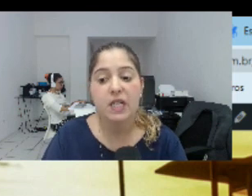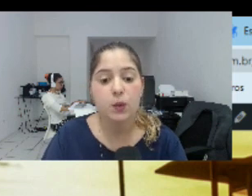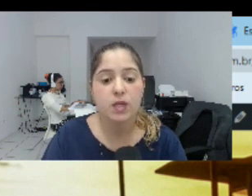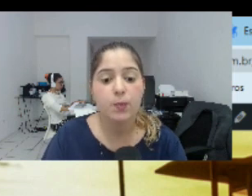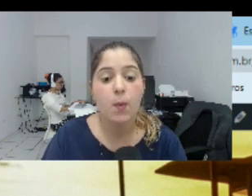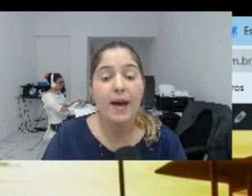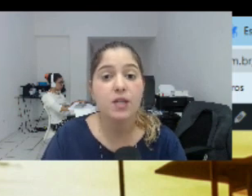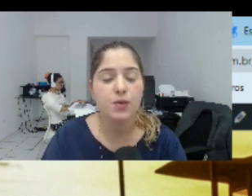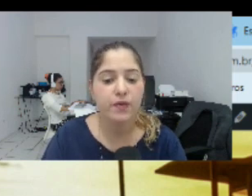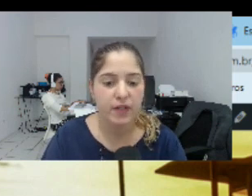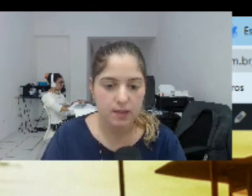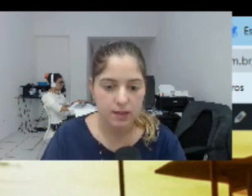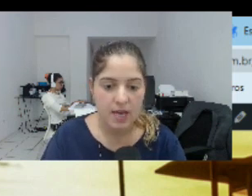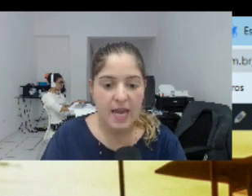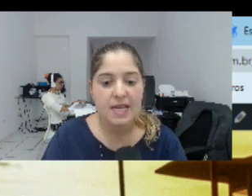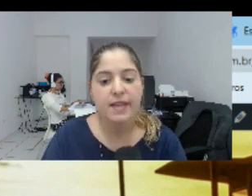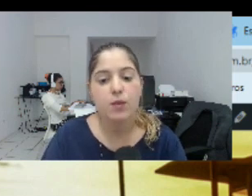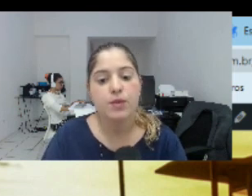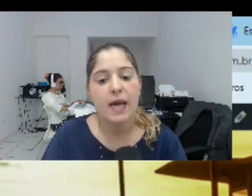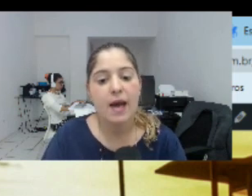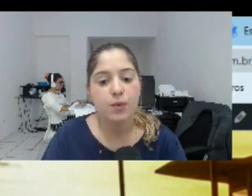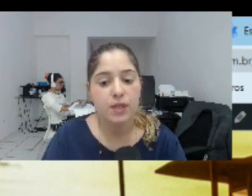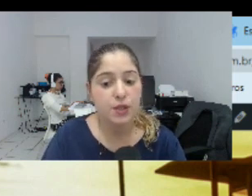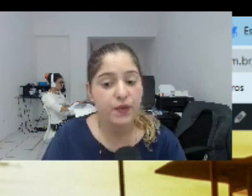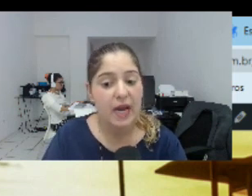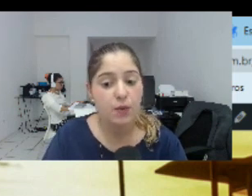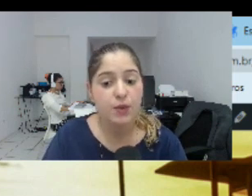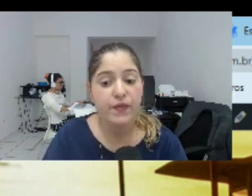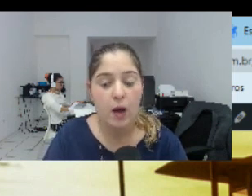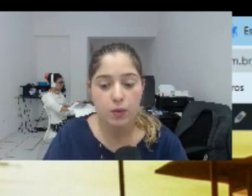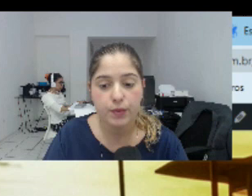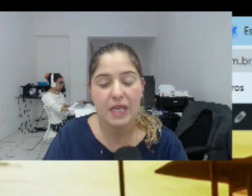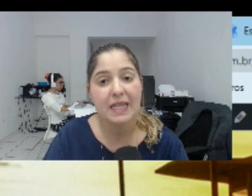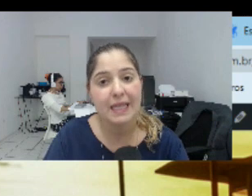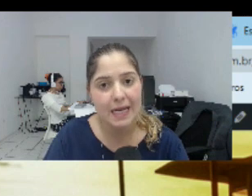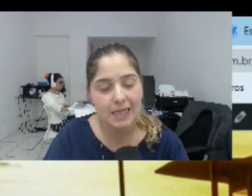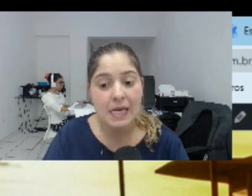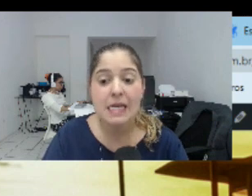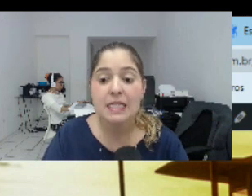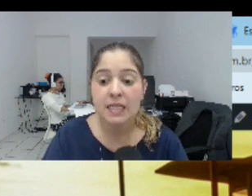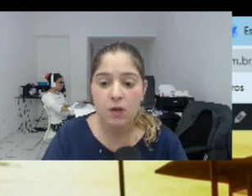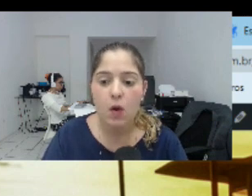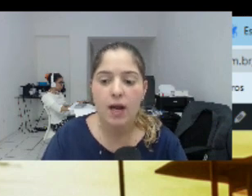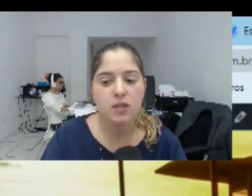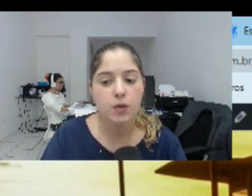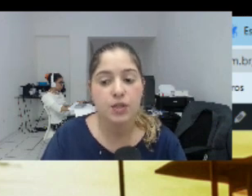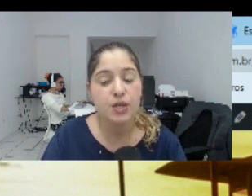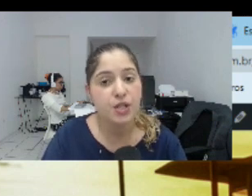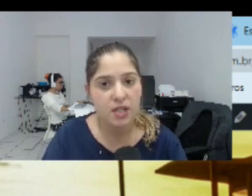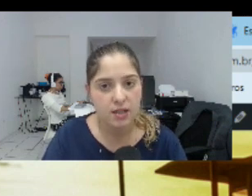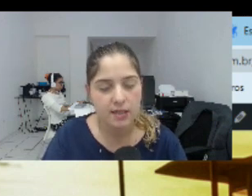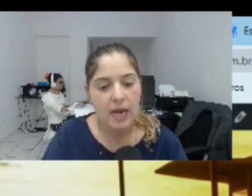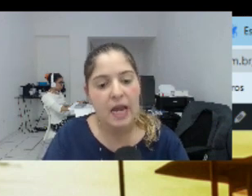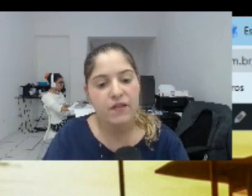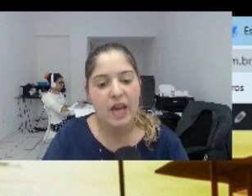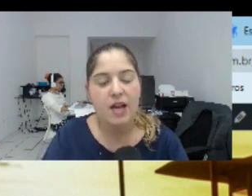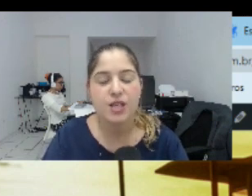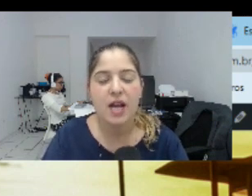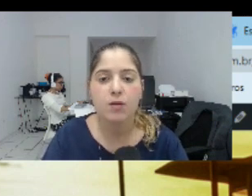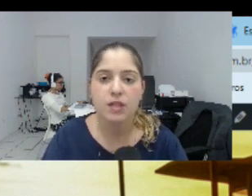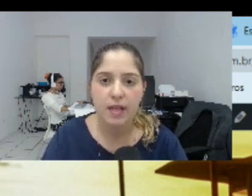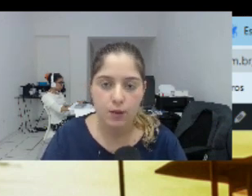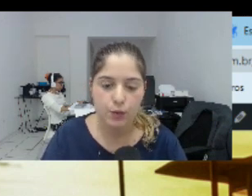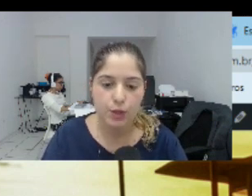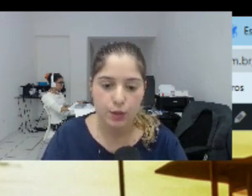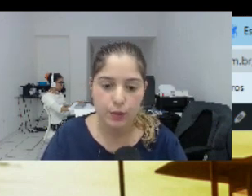cometeram infrações por mais de uma vez. Eles teriam usado certificados falsos em 3 e 5 ocasiões distintas em